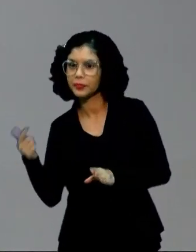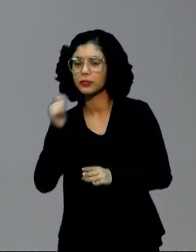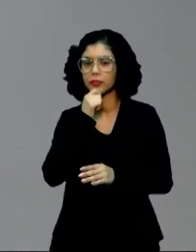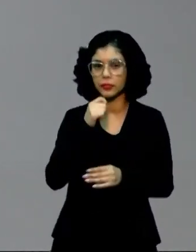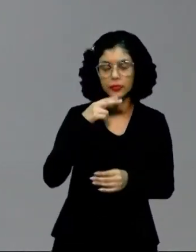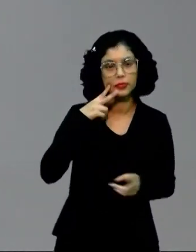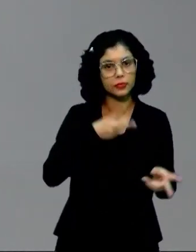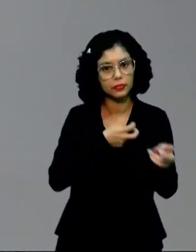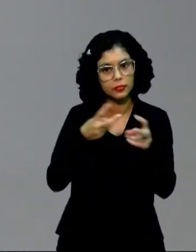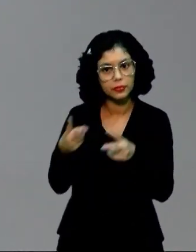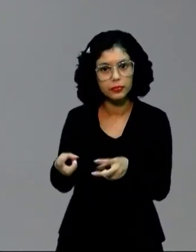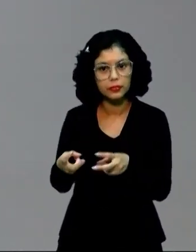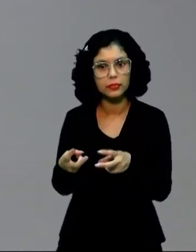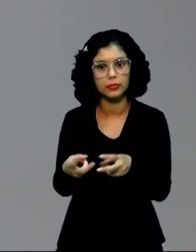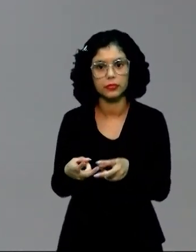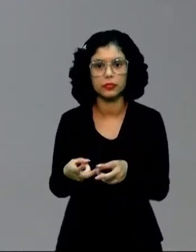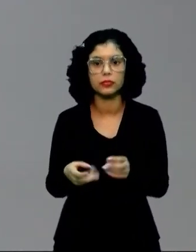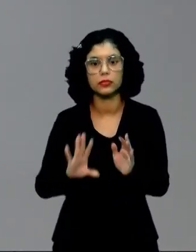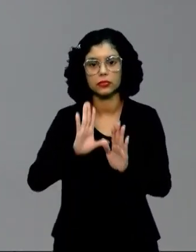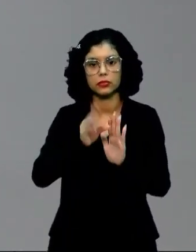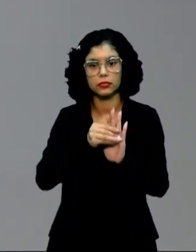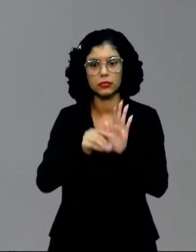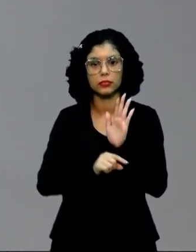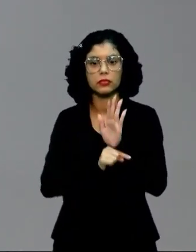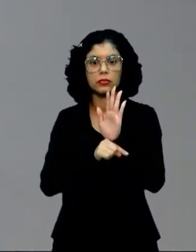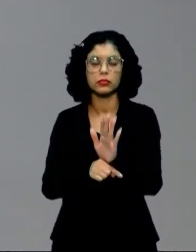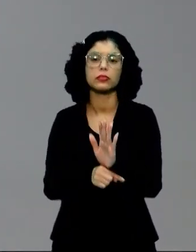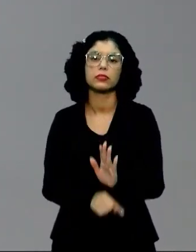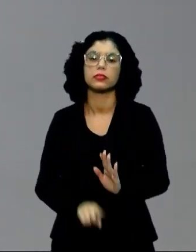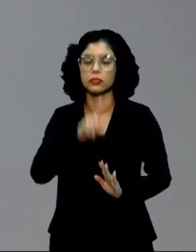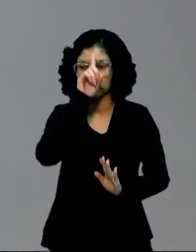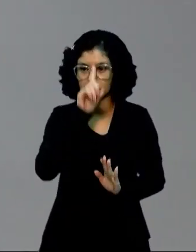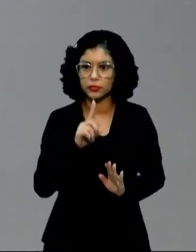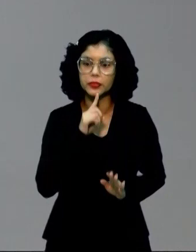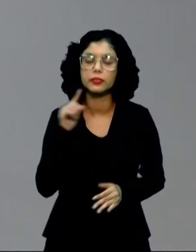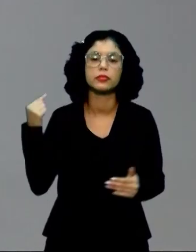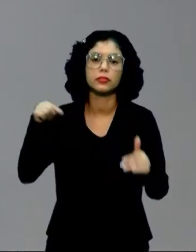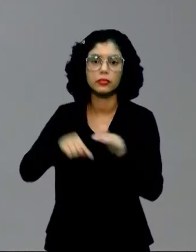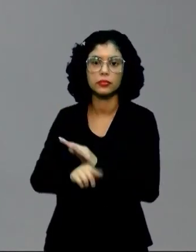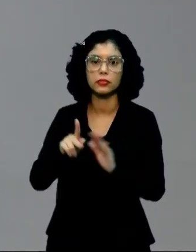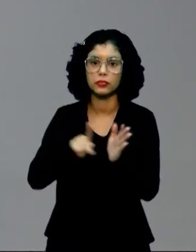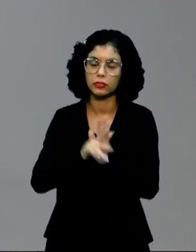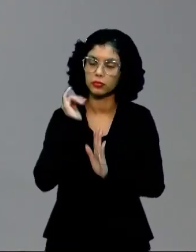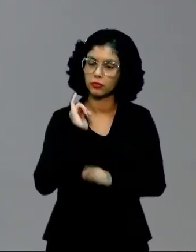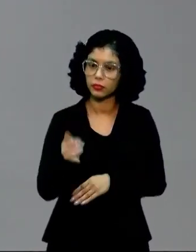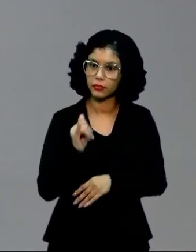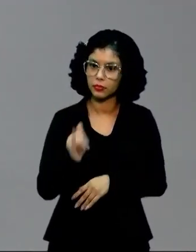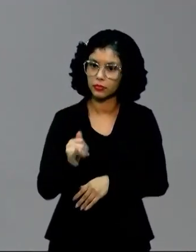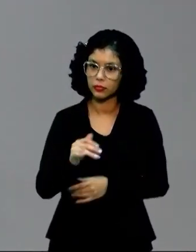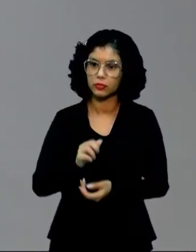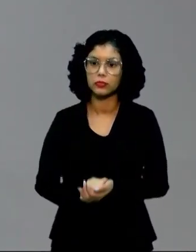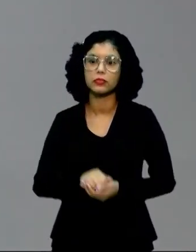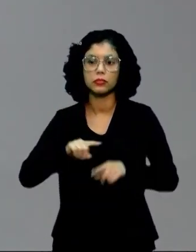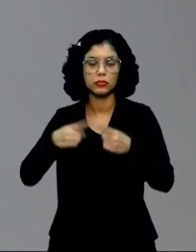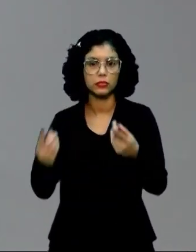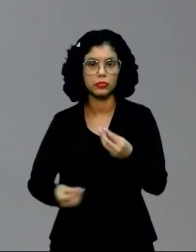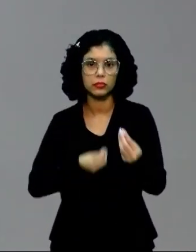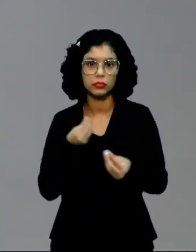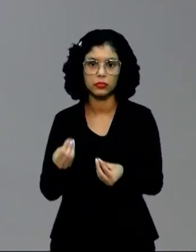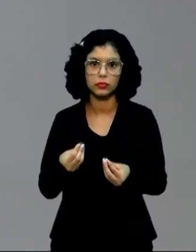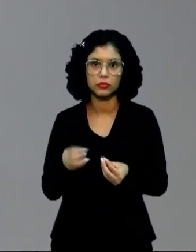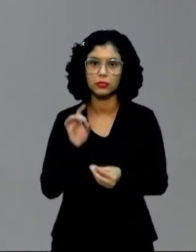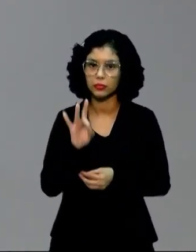de Assis, que ele coloca a figura negra dentro da sua narrativa, mas não coloca